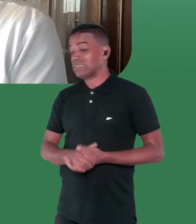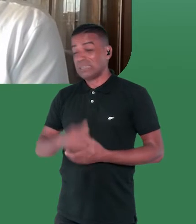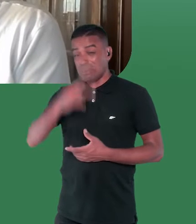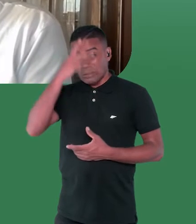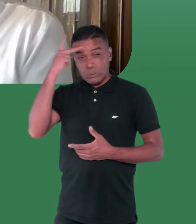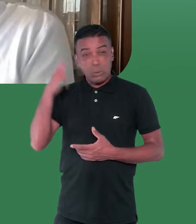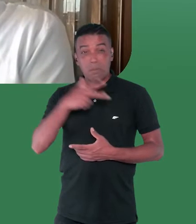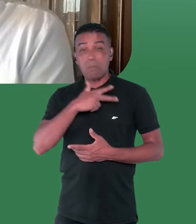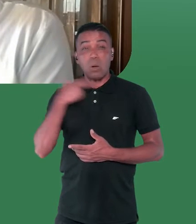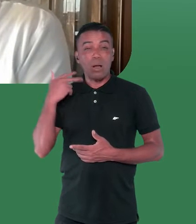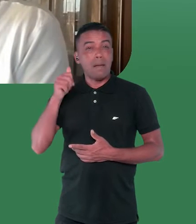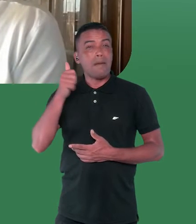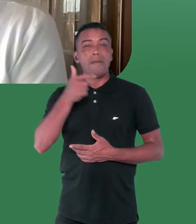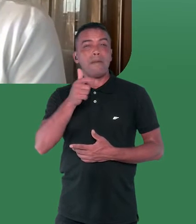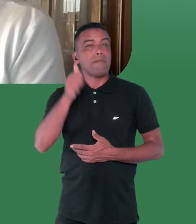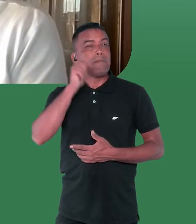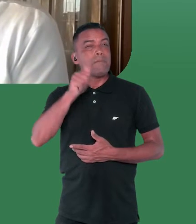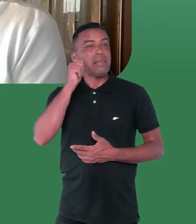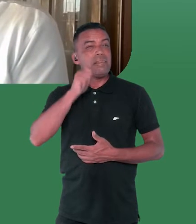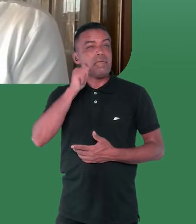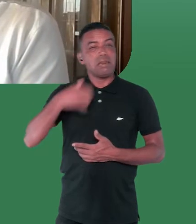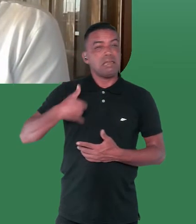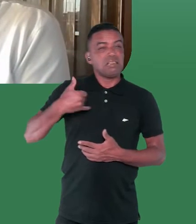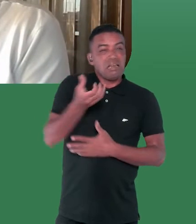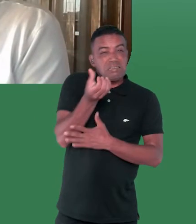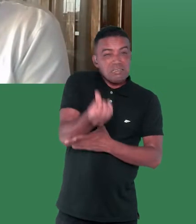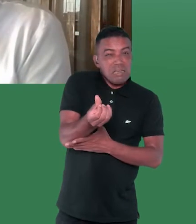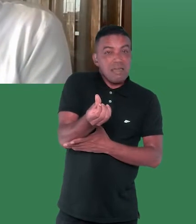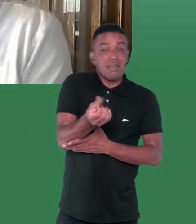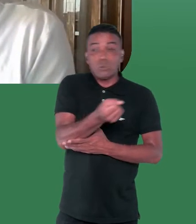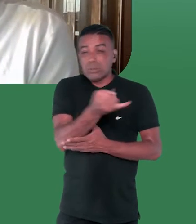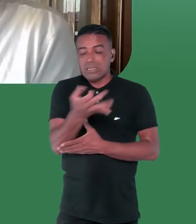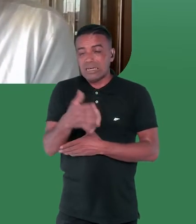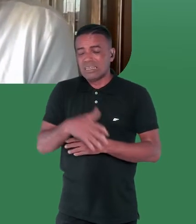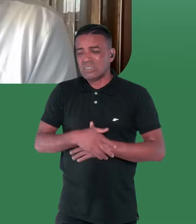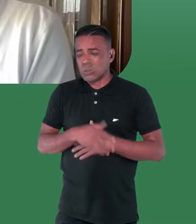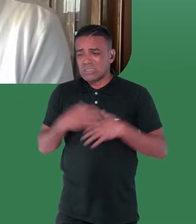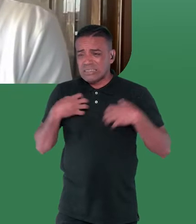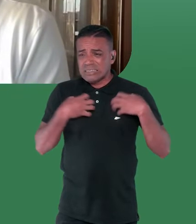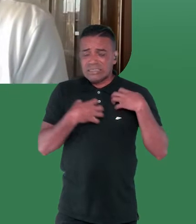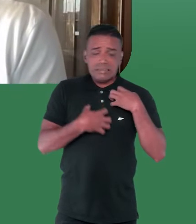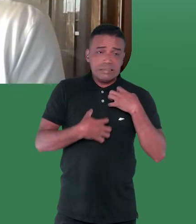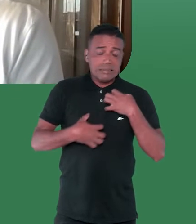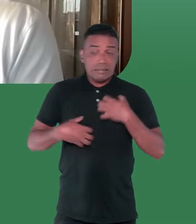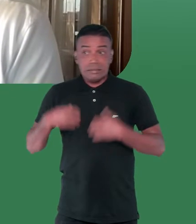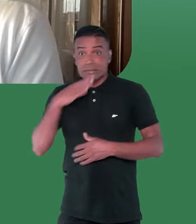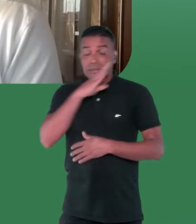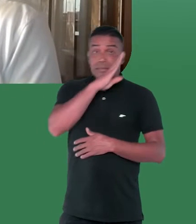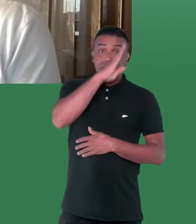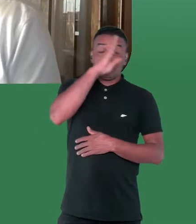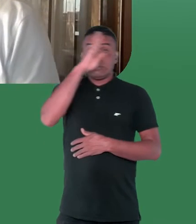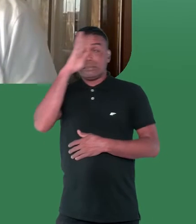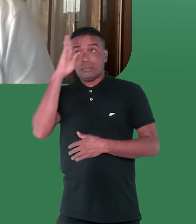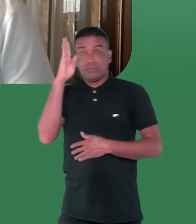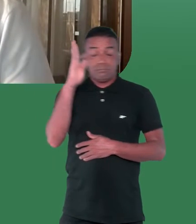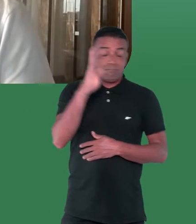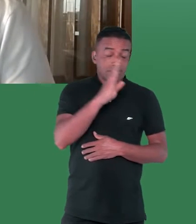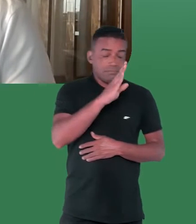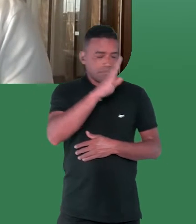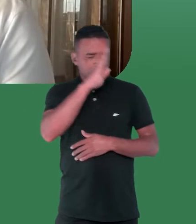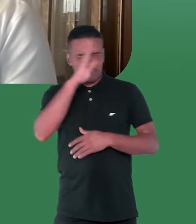morto, vi uma menininha de 6 anos, vi aquele tantão de gente, e eu dei uma esmurecida, assim, uma bambeada, e comecei